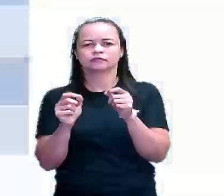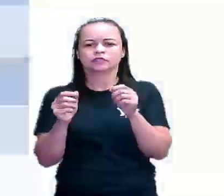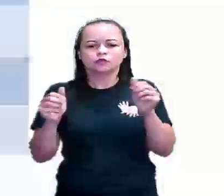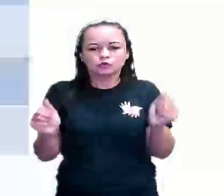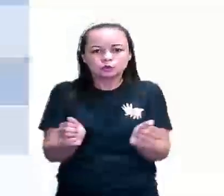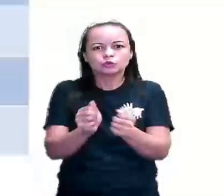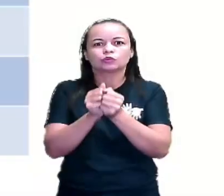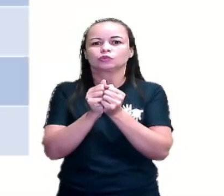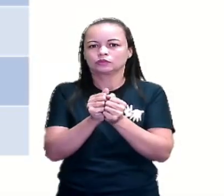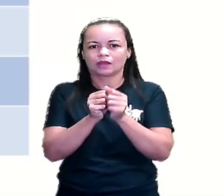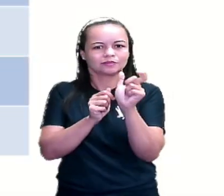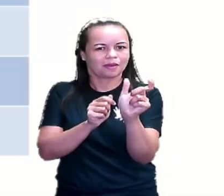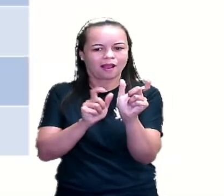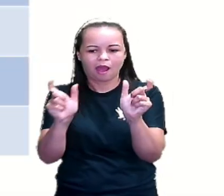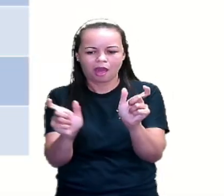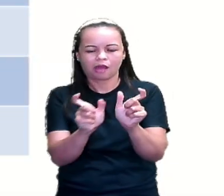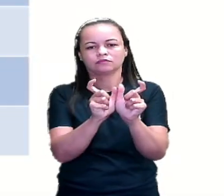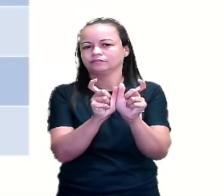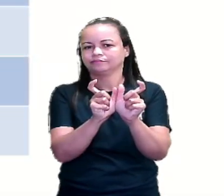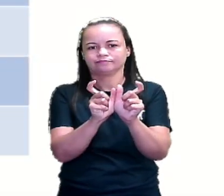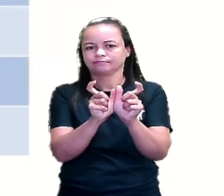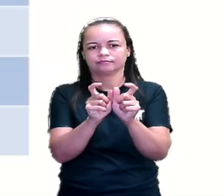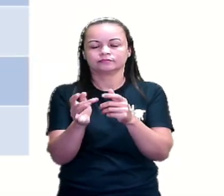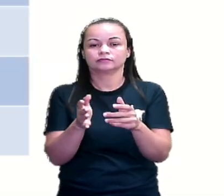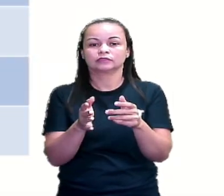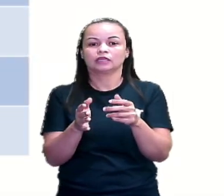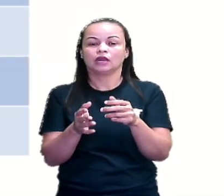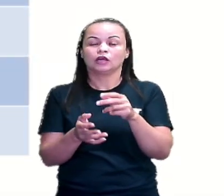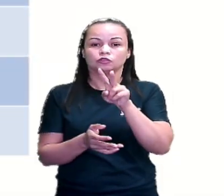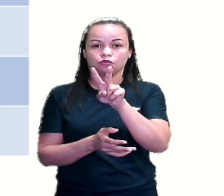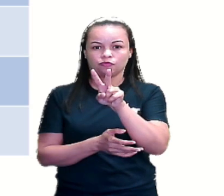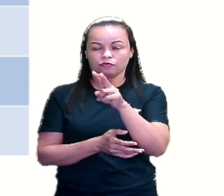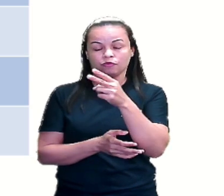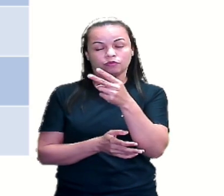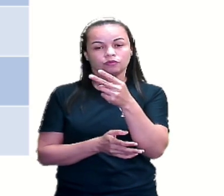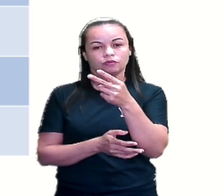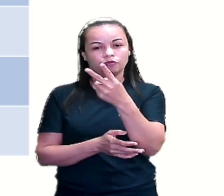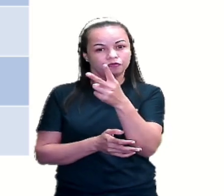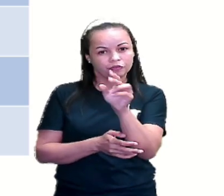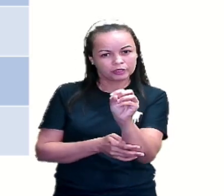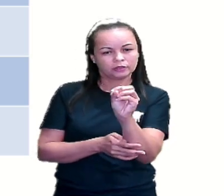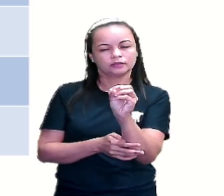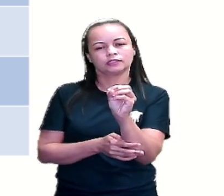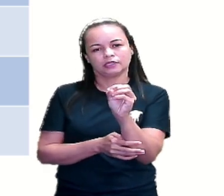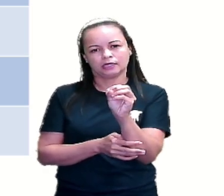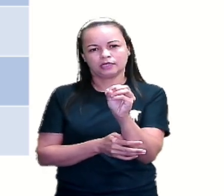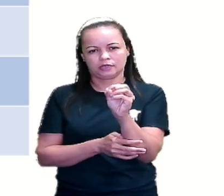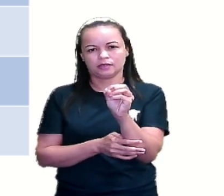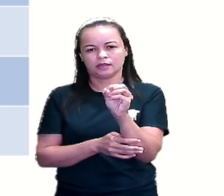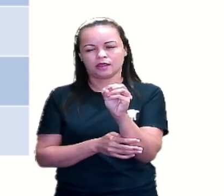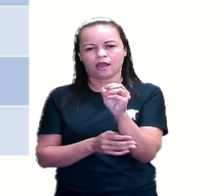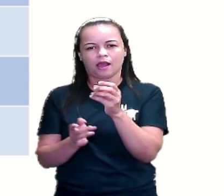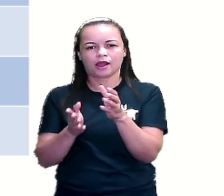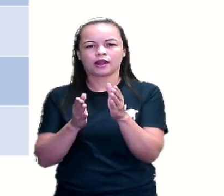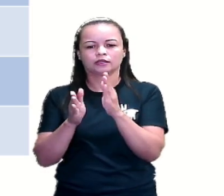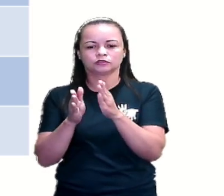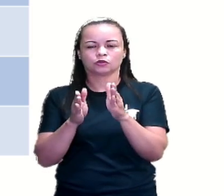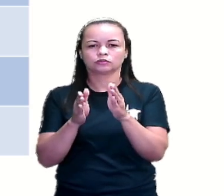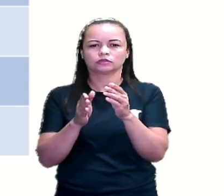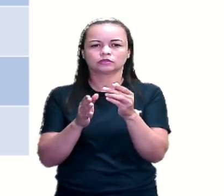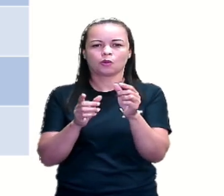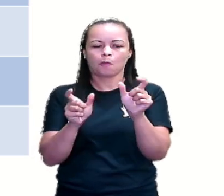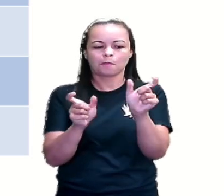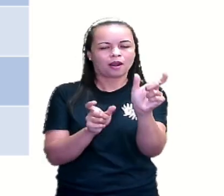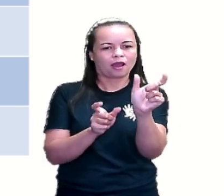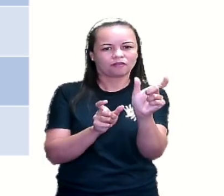junta mais as palavras. No 20, né, na dezena do 20, as palavras elas são uma só.